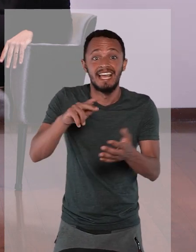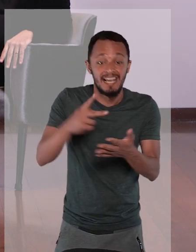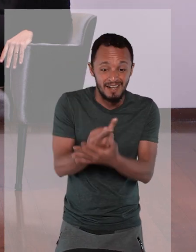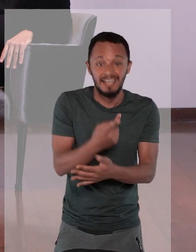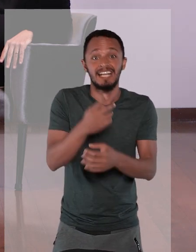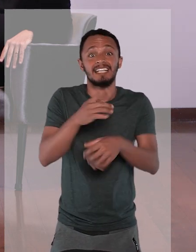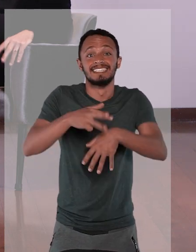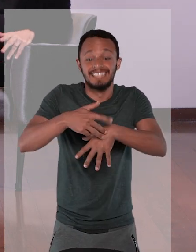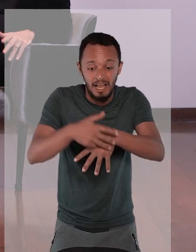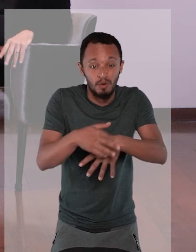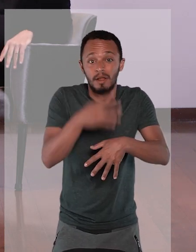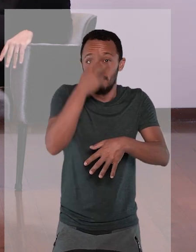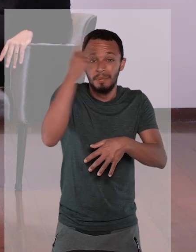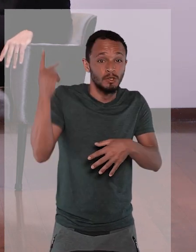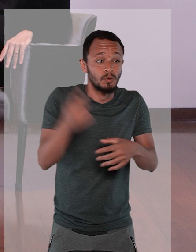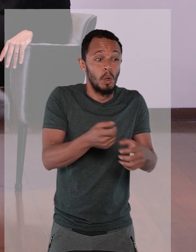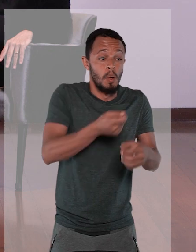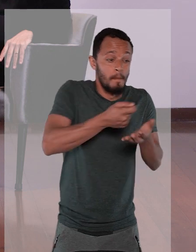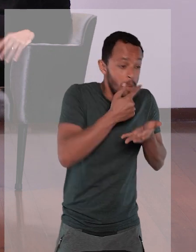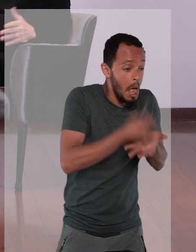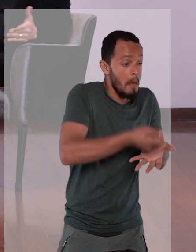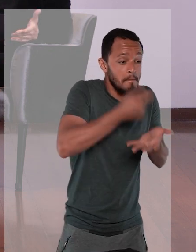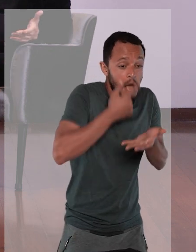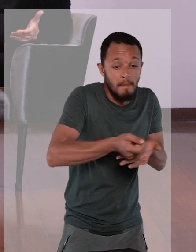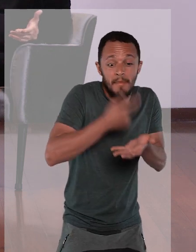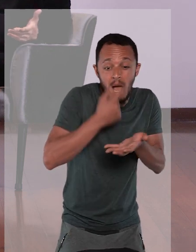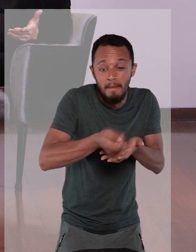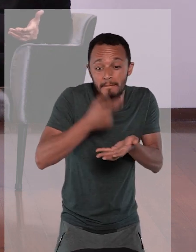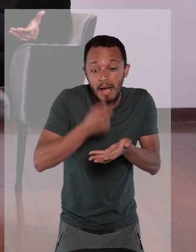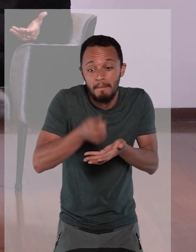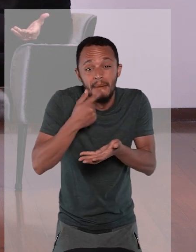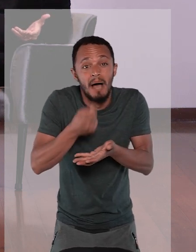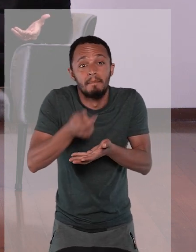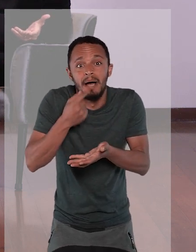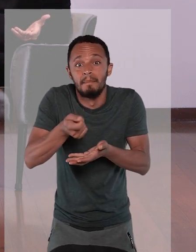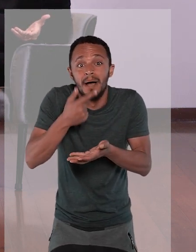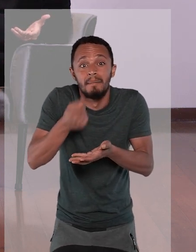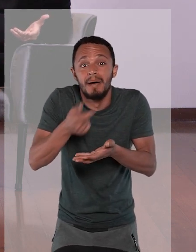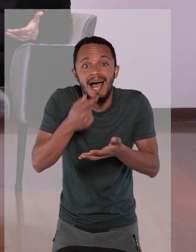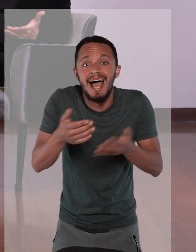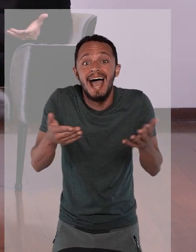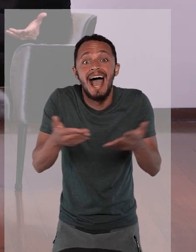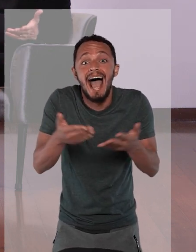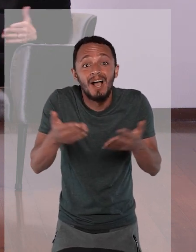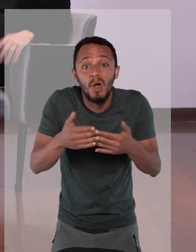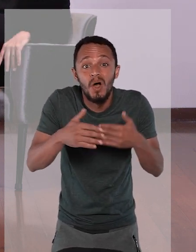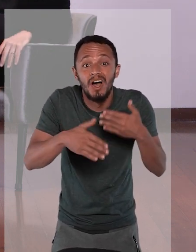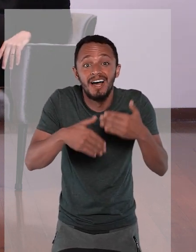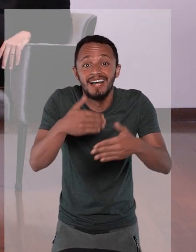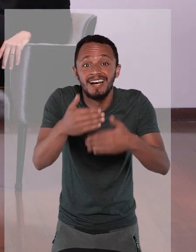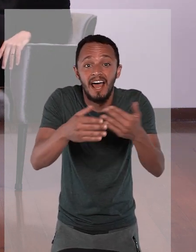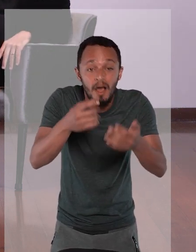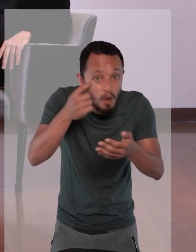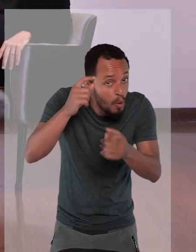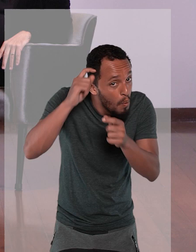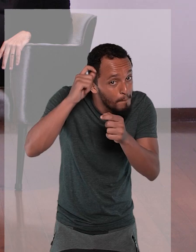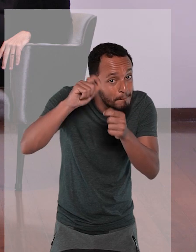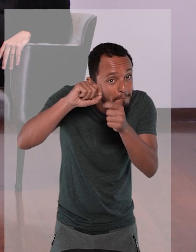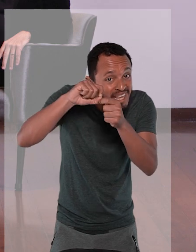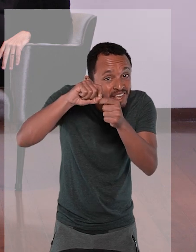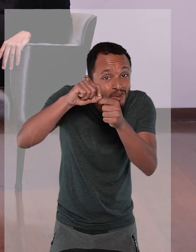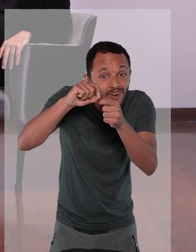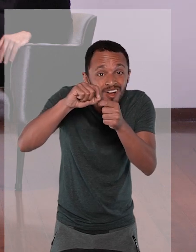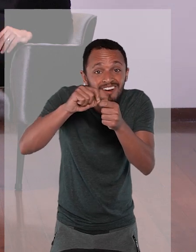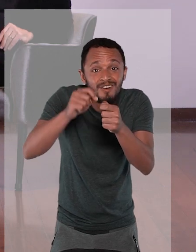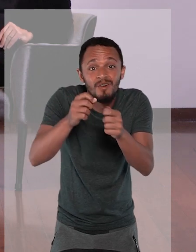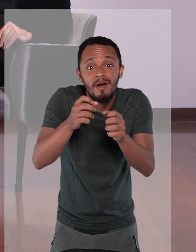que o povo tomou para nada. E aí o piolho não ficou resistente a ela. Vê que tragédia. E piolho é uma coisa tão comum. E a culpa é do piolho, você